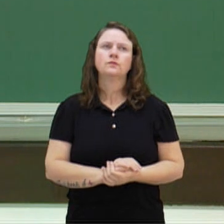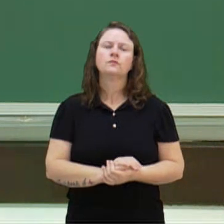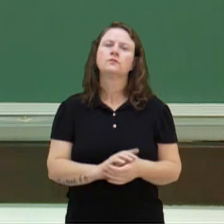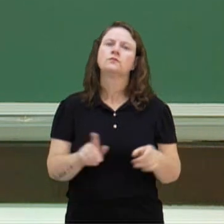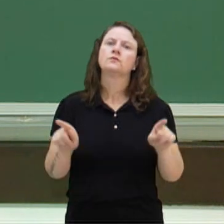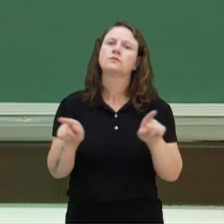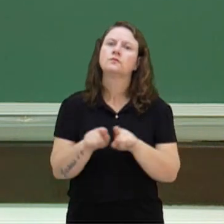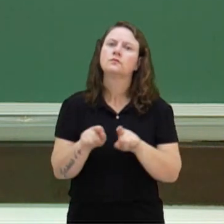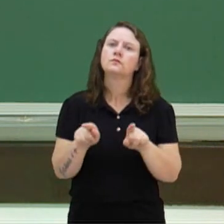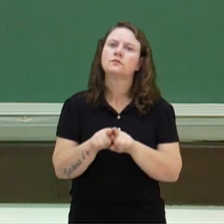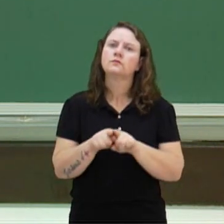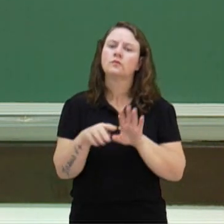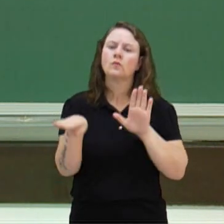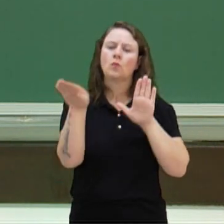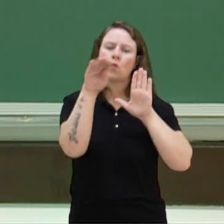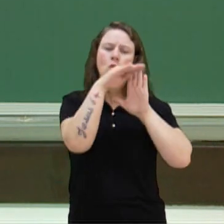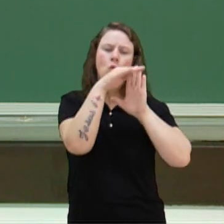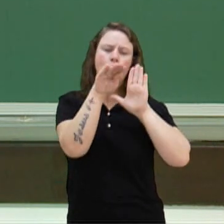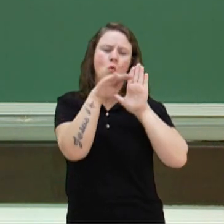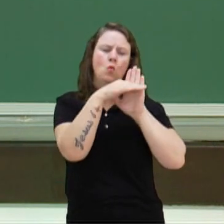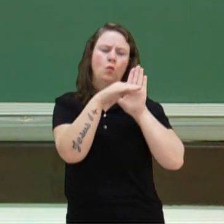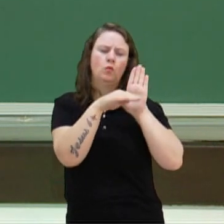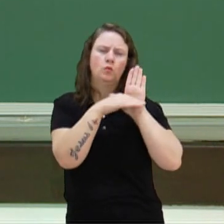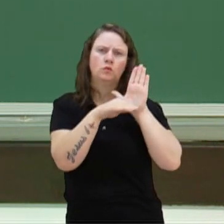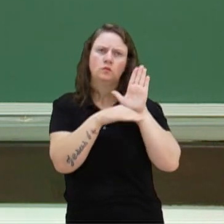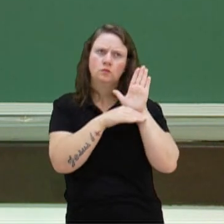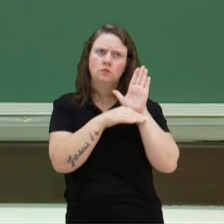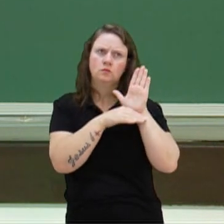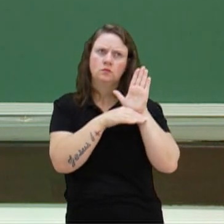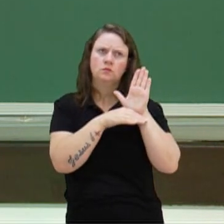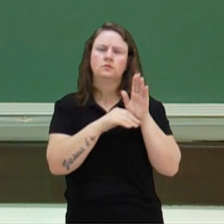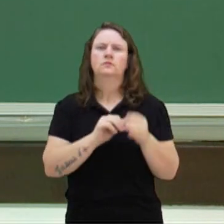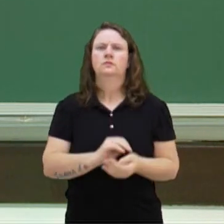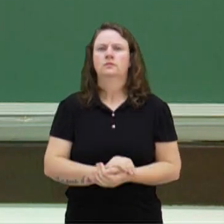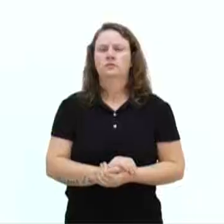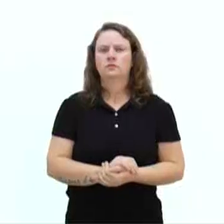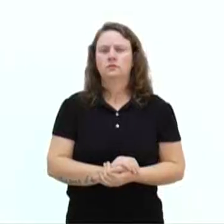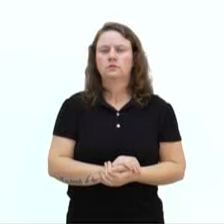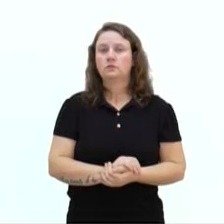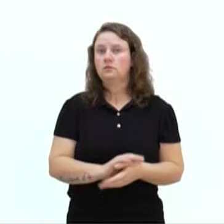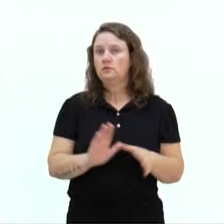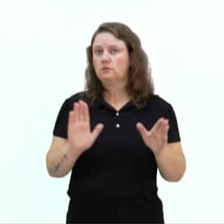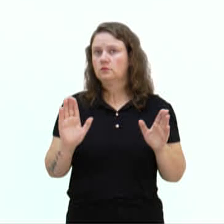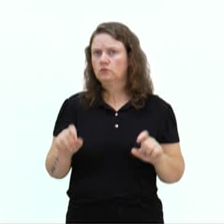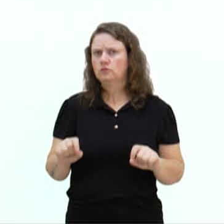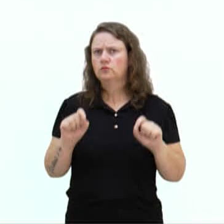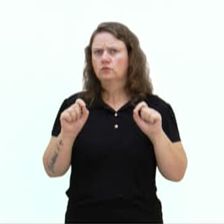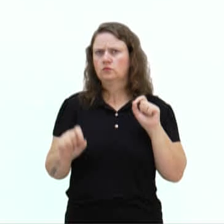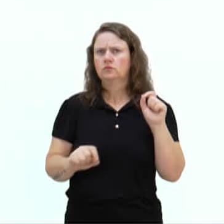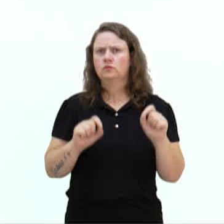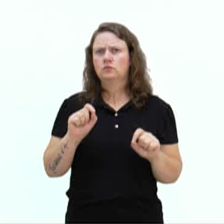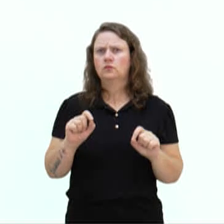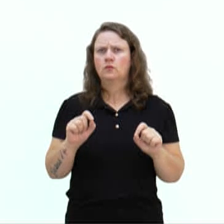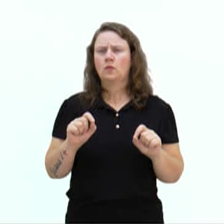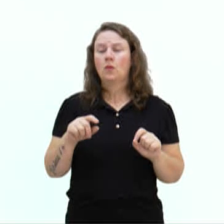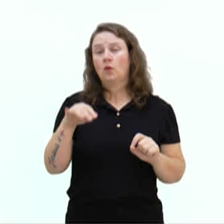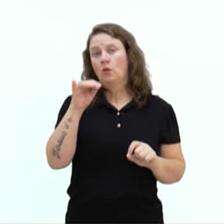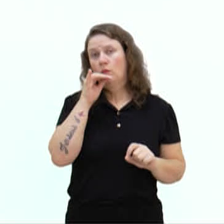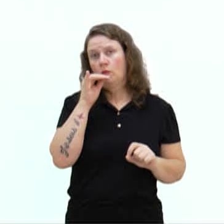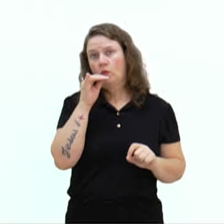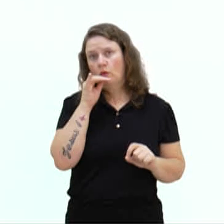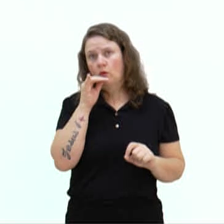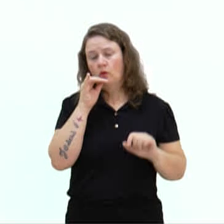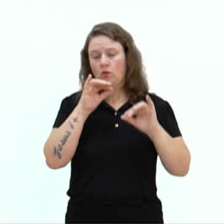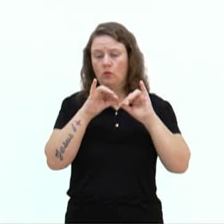A estrutura composicional, desculpa, a estrutura proposicional. São as proposições,